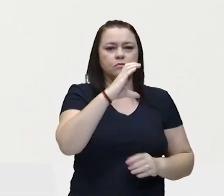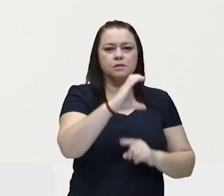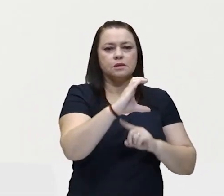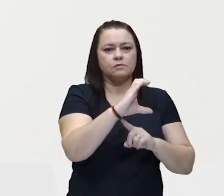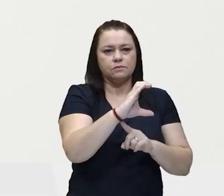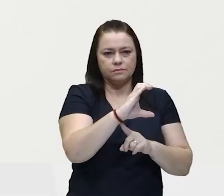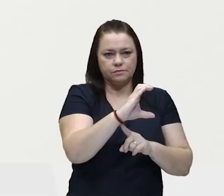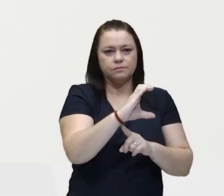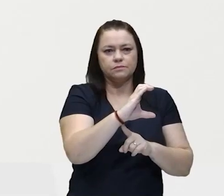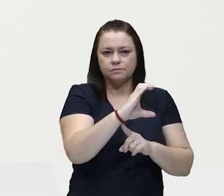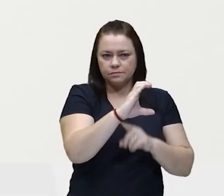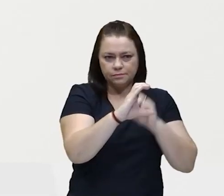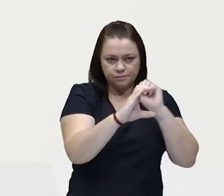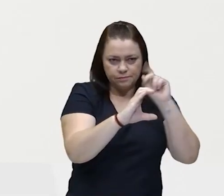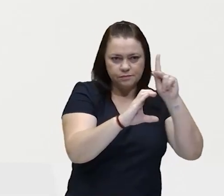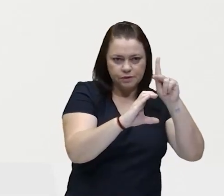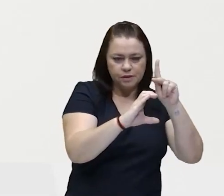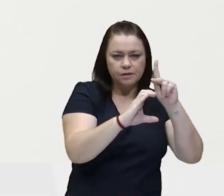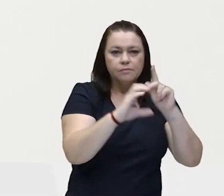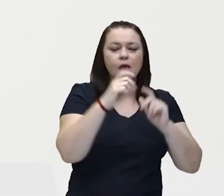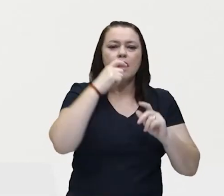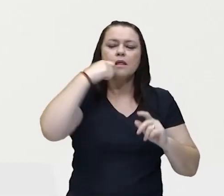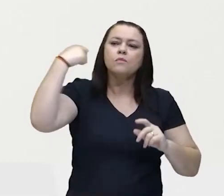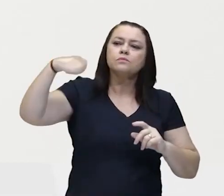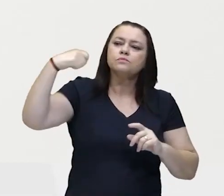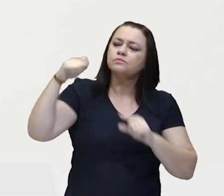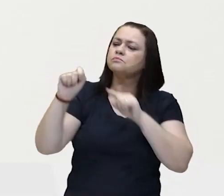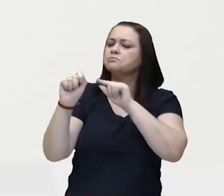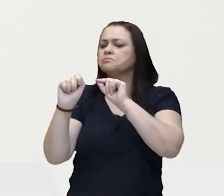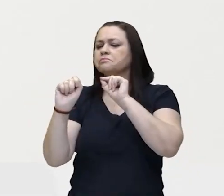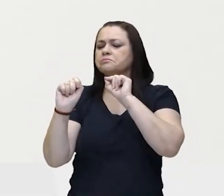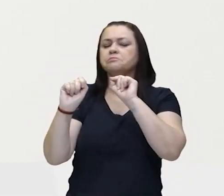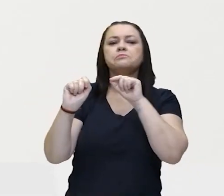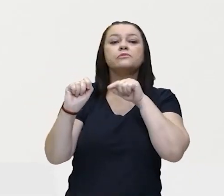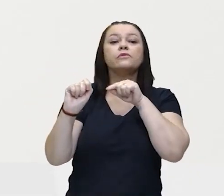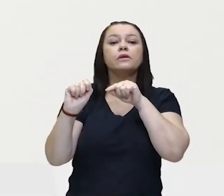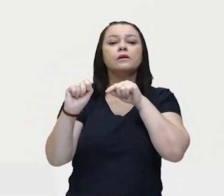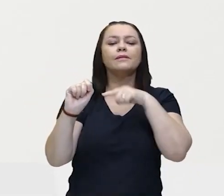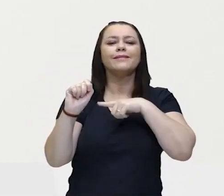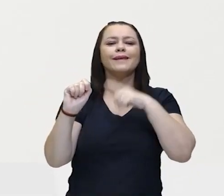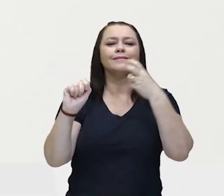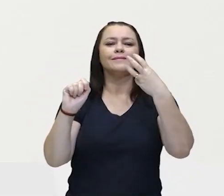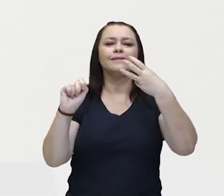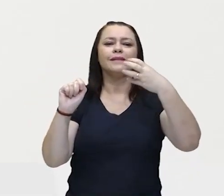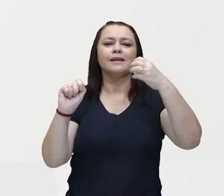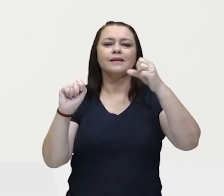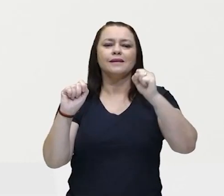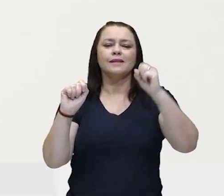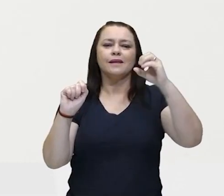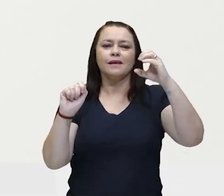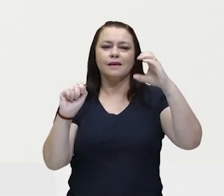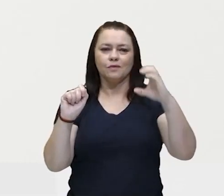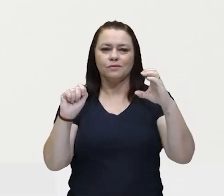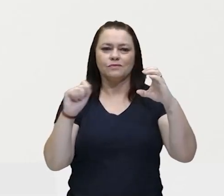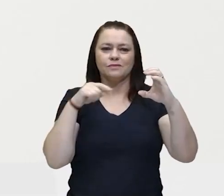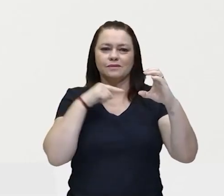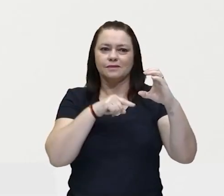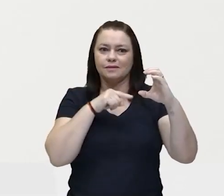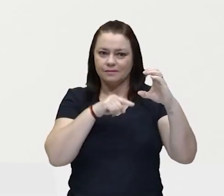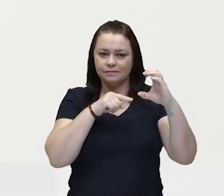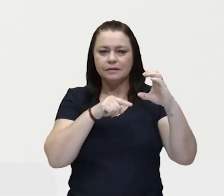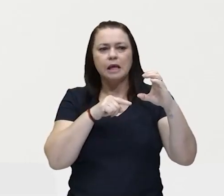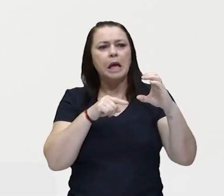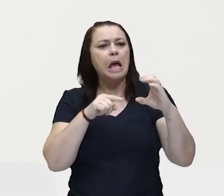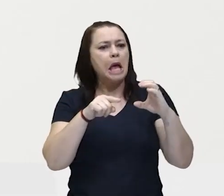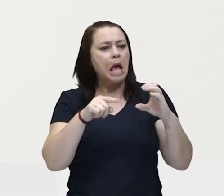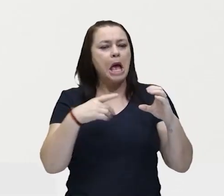Celsius. Olhando para o termômetro de Lucas, o que a gente pode ver? Que o termômetro marca 38 graus Celsius. Olha, professor, que